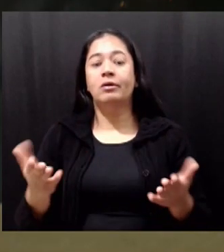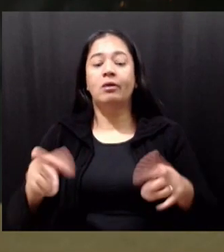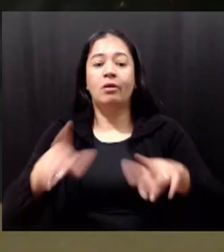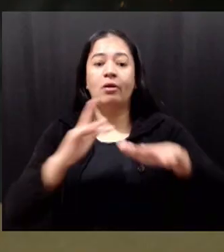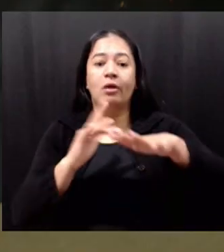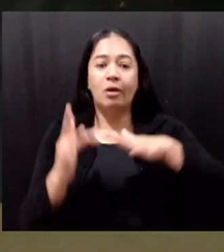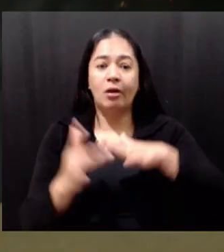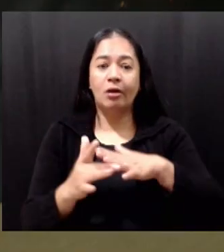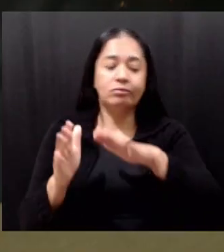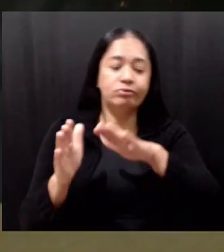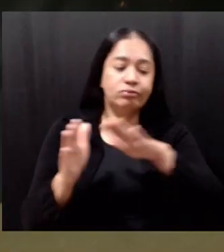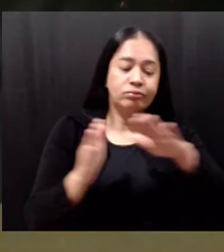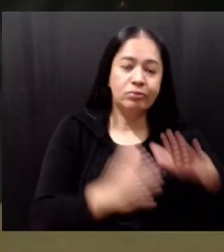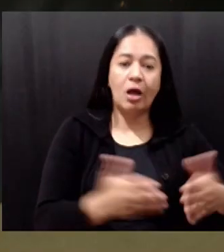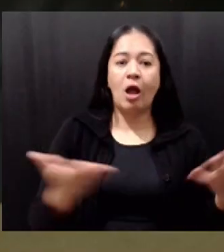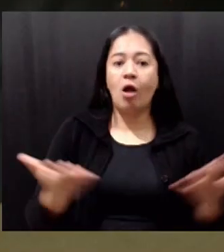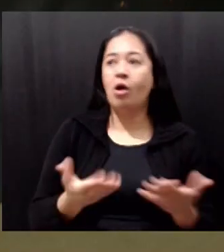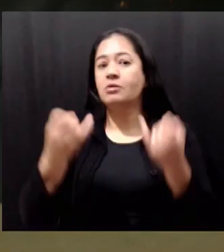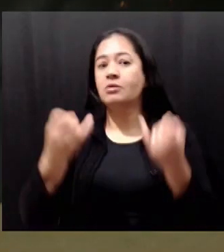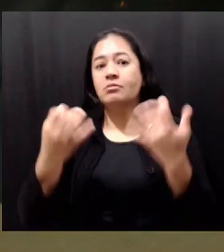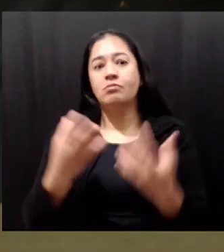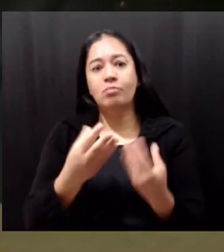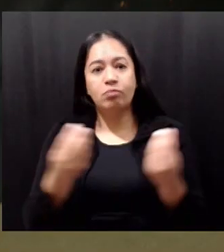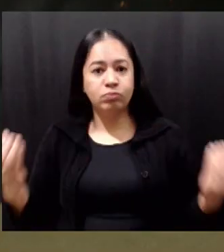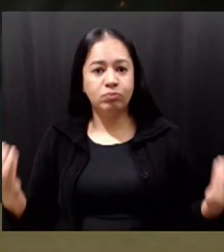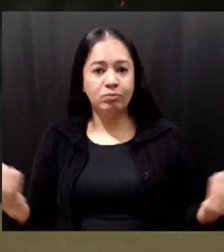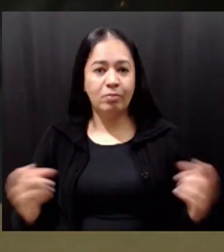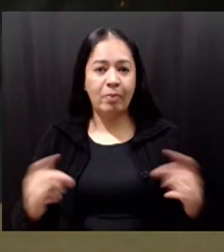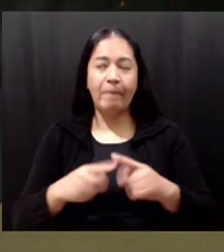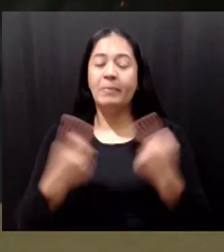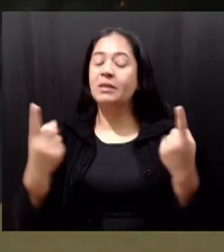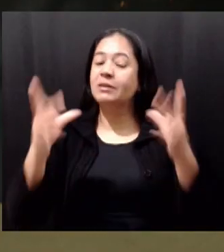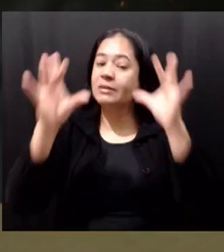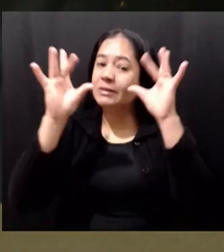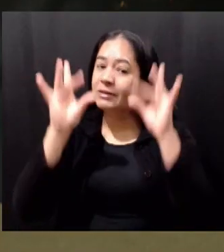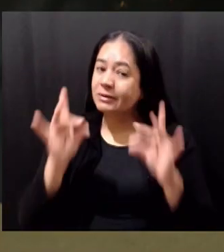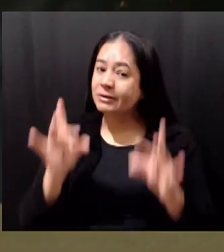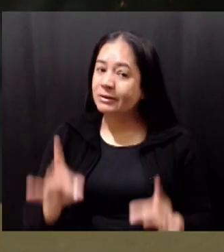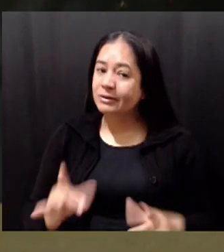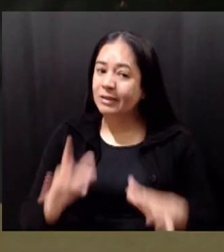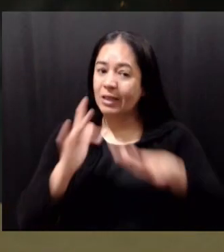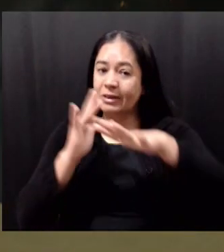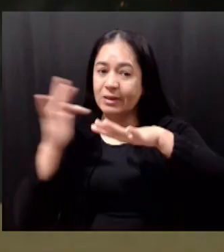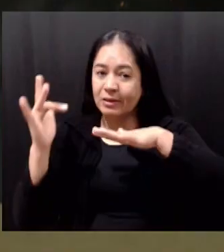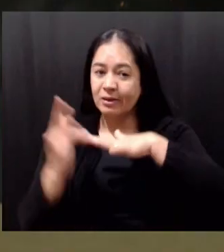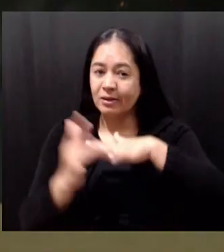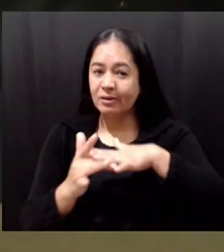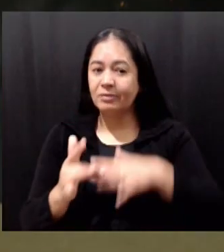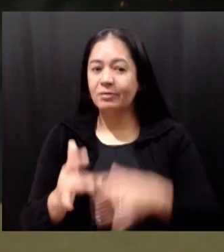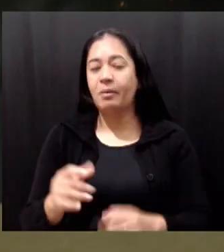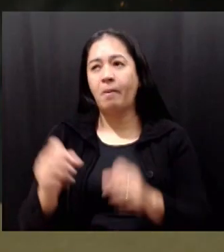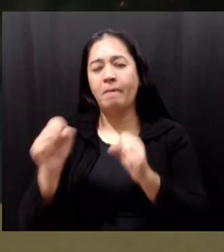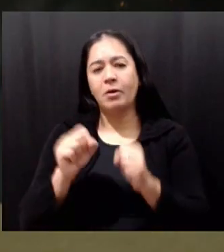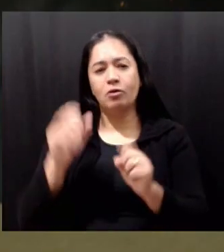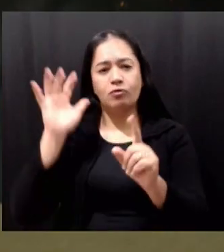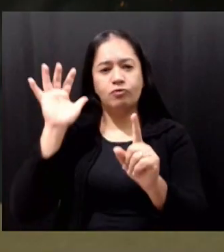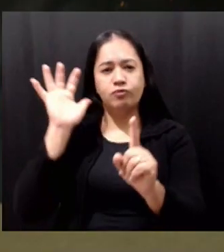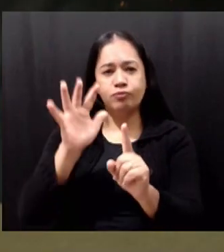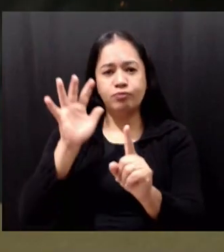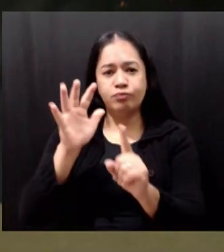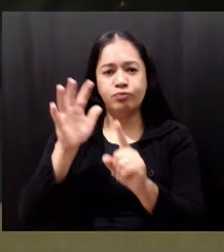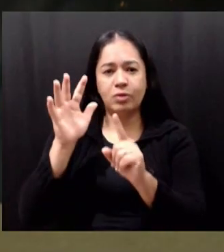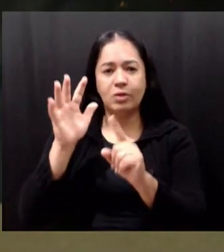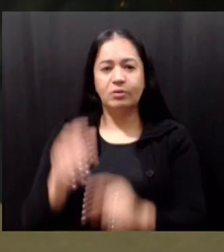ultimamente. E então, só que tem um detalhe: a desconexão das redes sociais, doutora, ela pode influenciar a proteção de